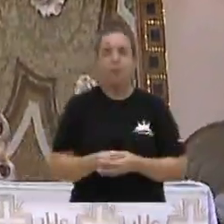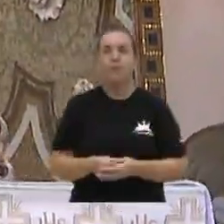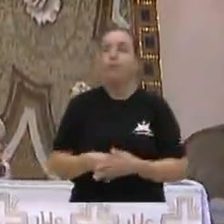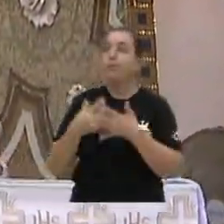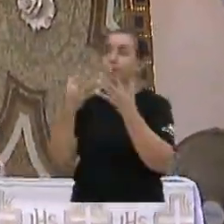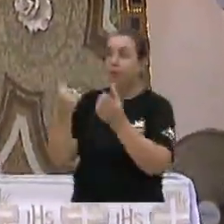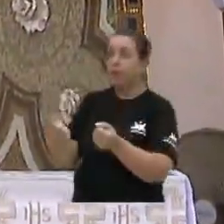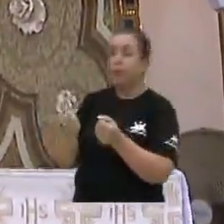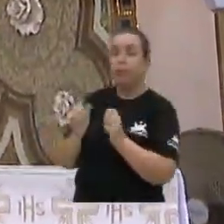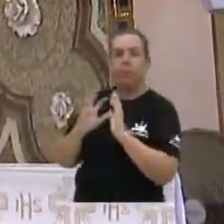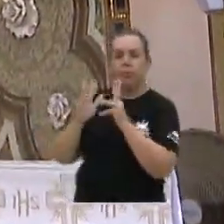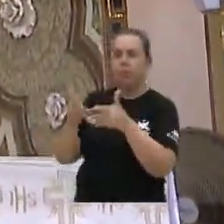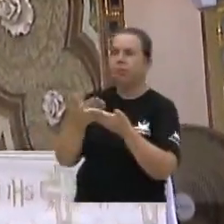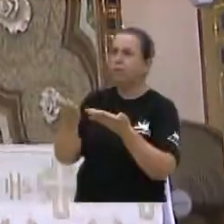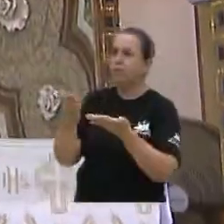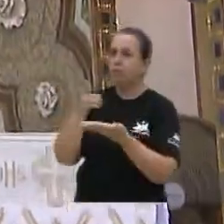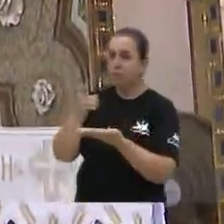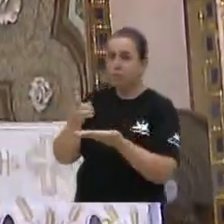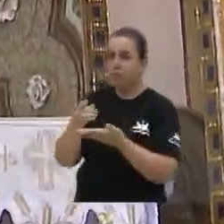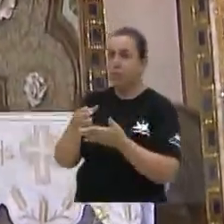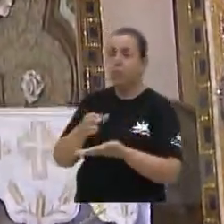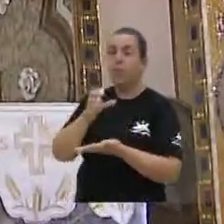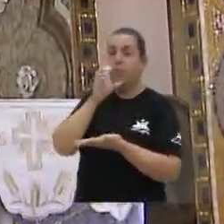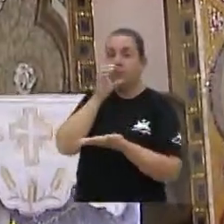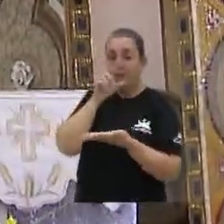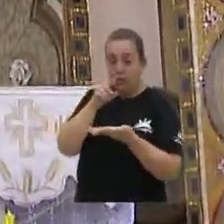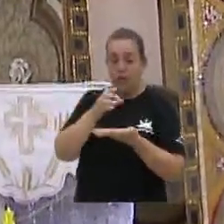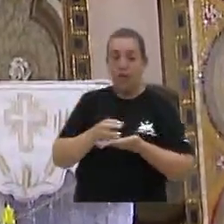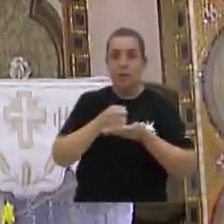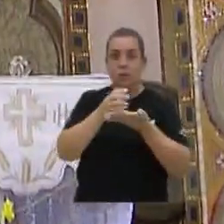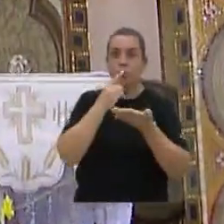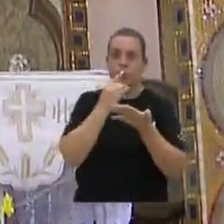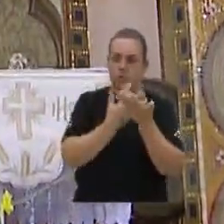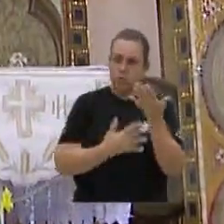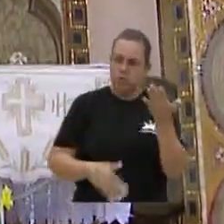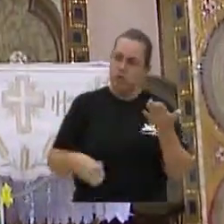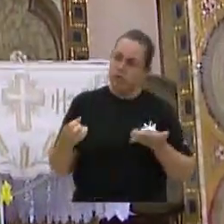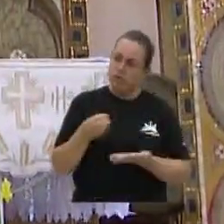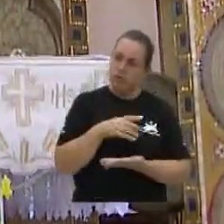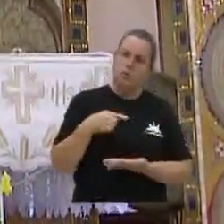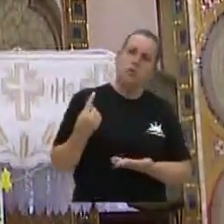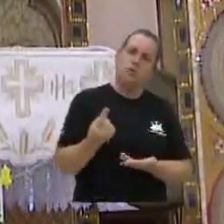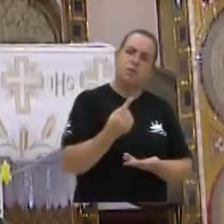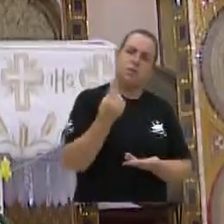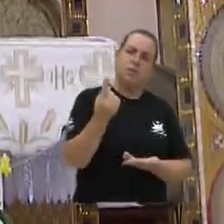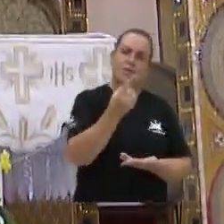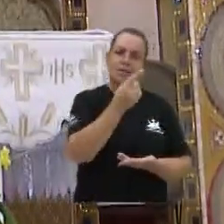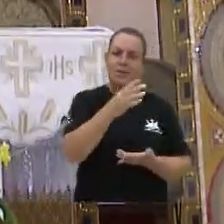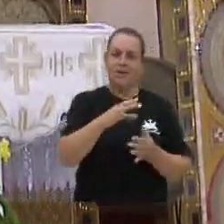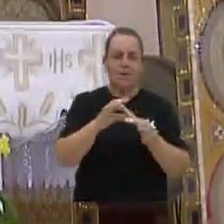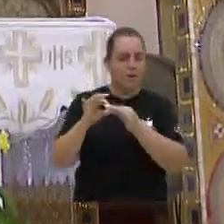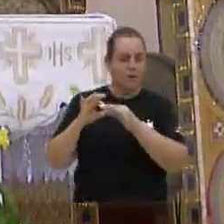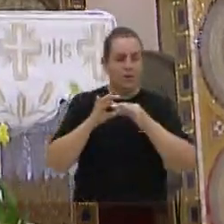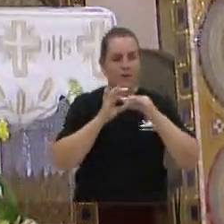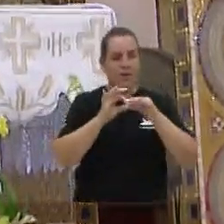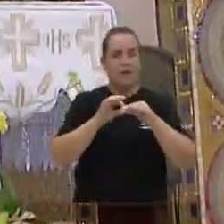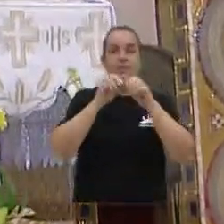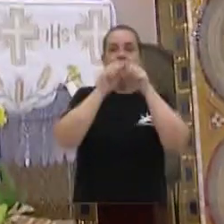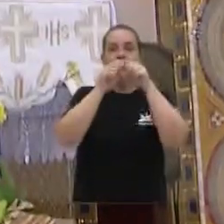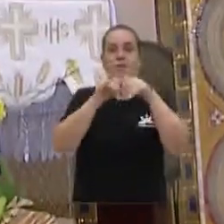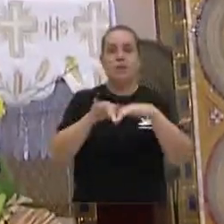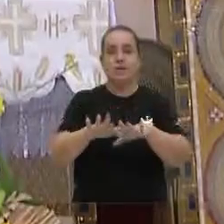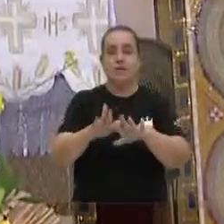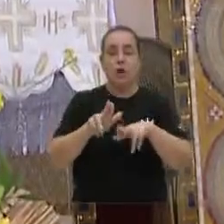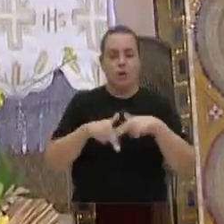dizendo: tomai todos e bebei, este é o cálice do meu sangue, o sangue da nova e